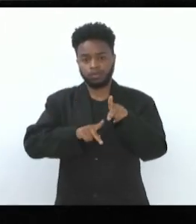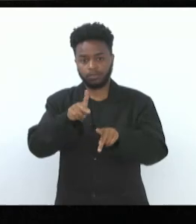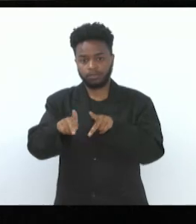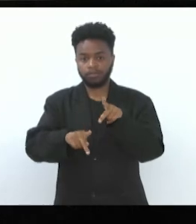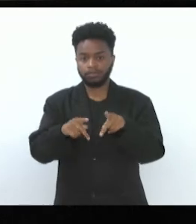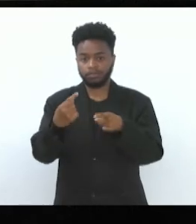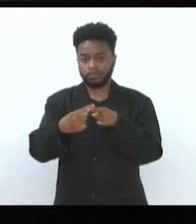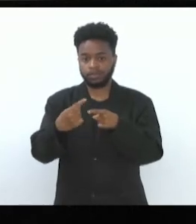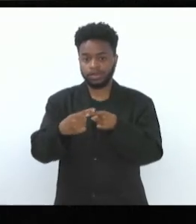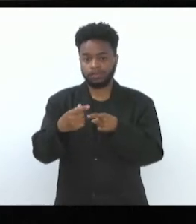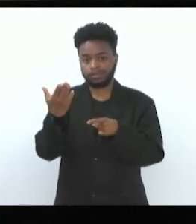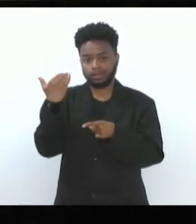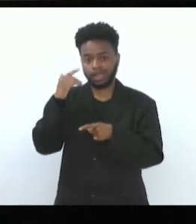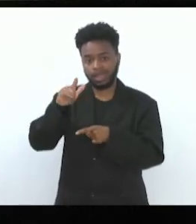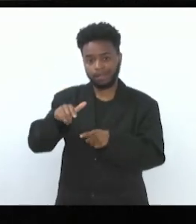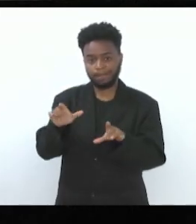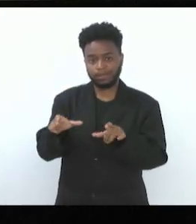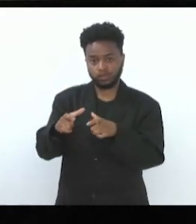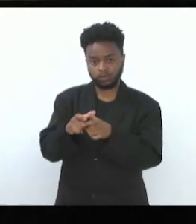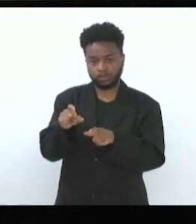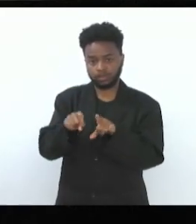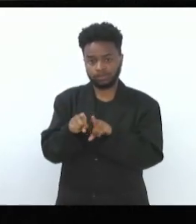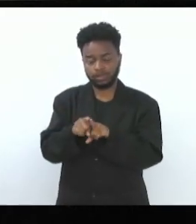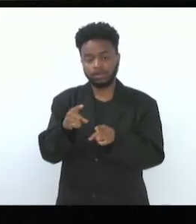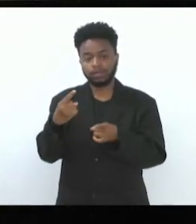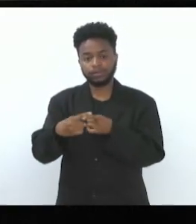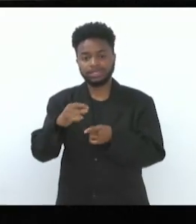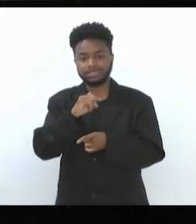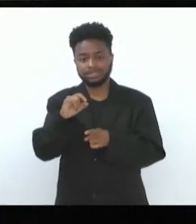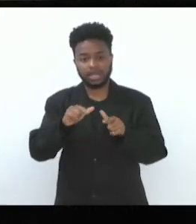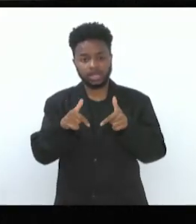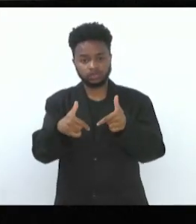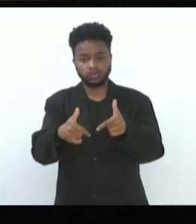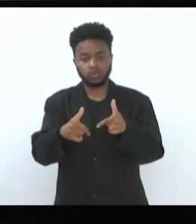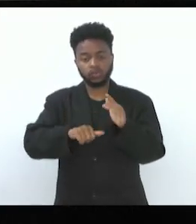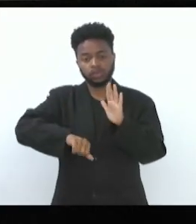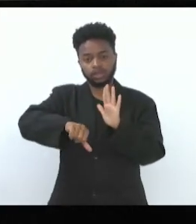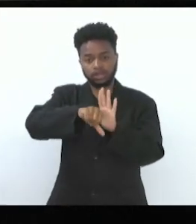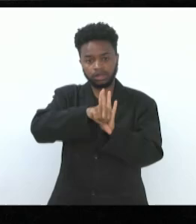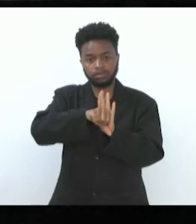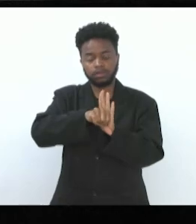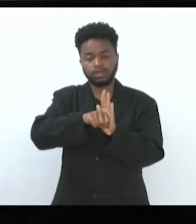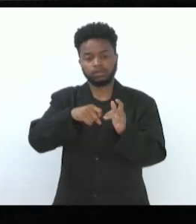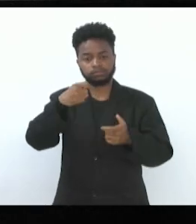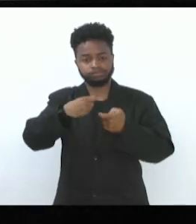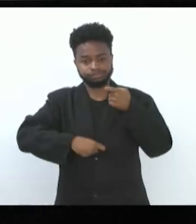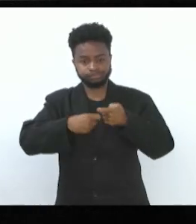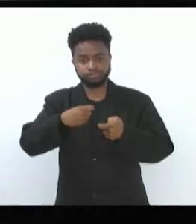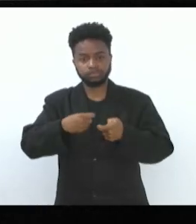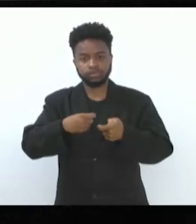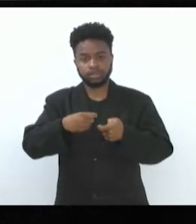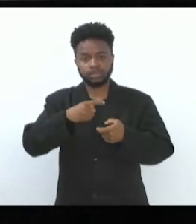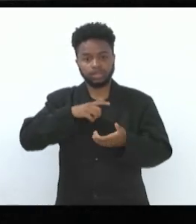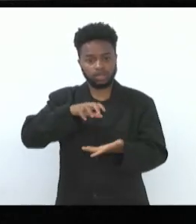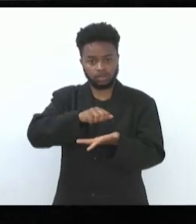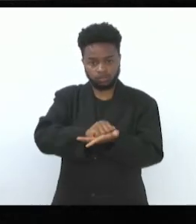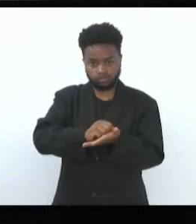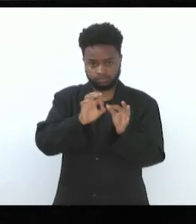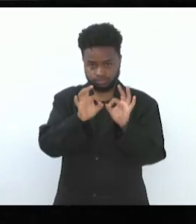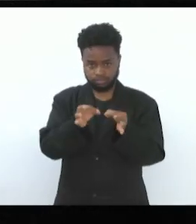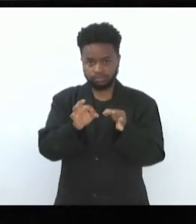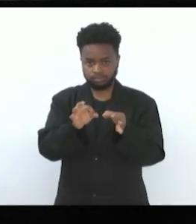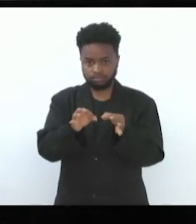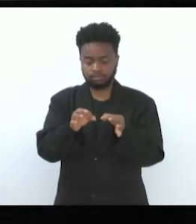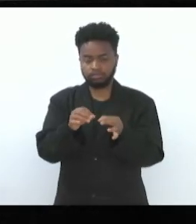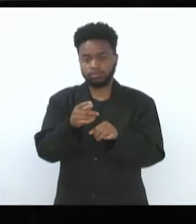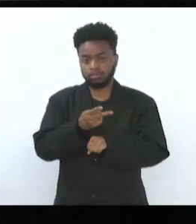minoria. Quando você comete um crime sexual, um crime hediondo, você entra num cadastro, né? Você vai lá,